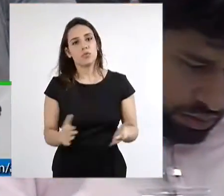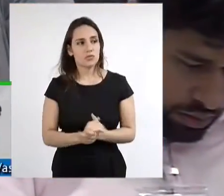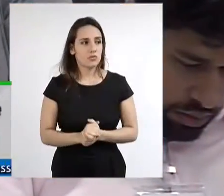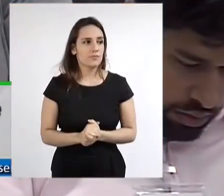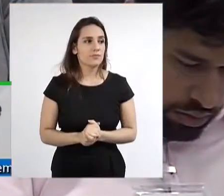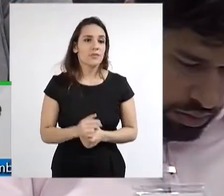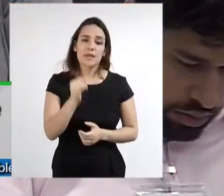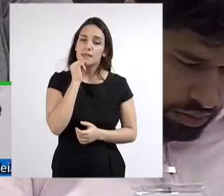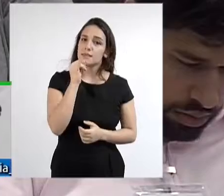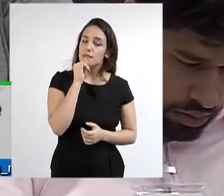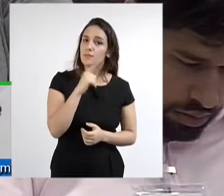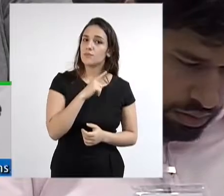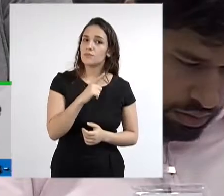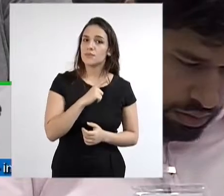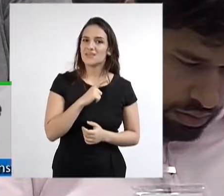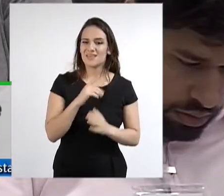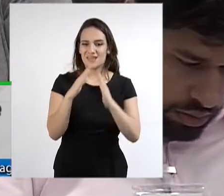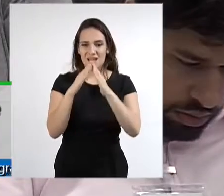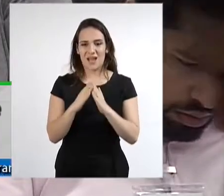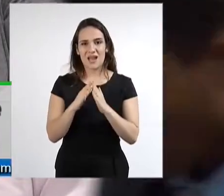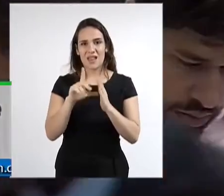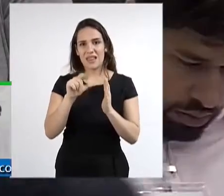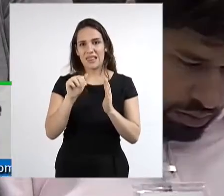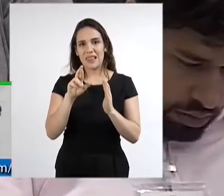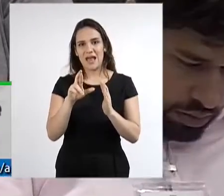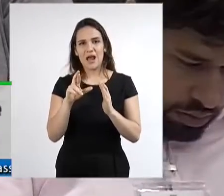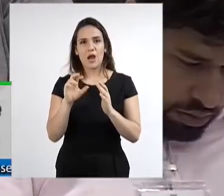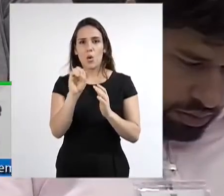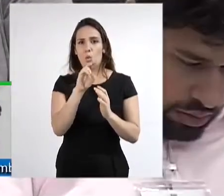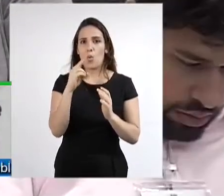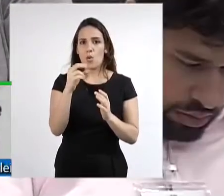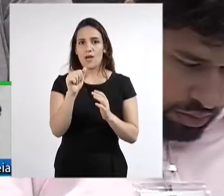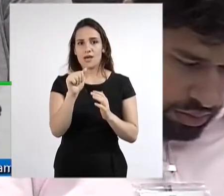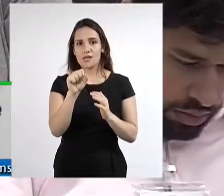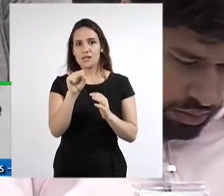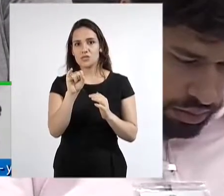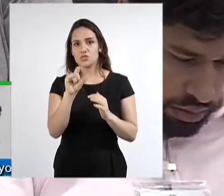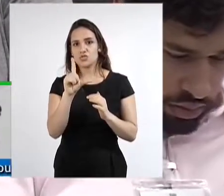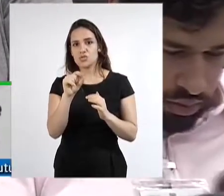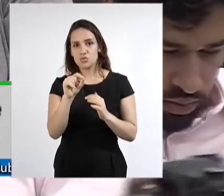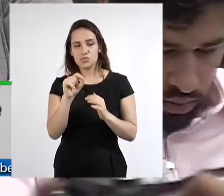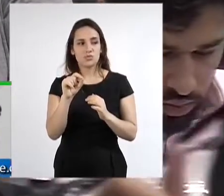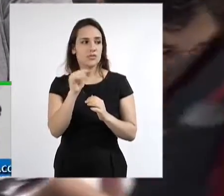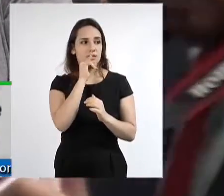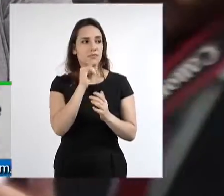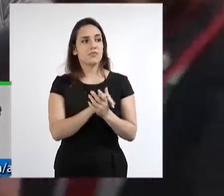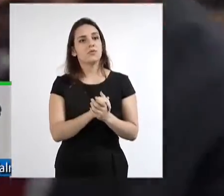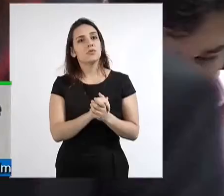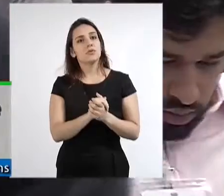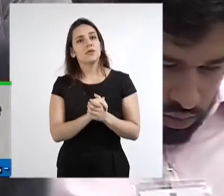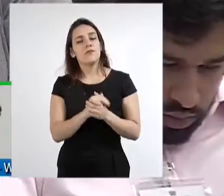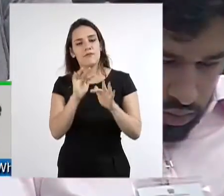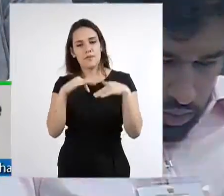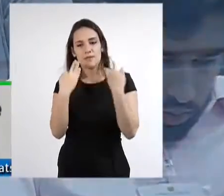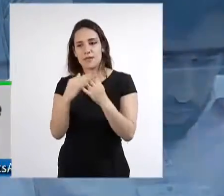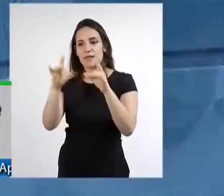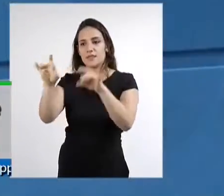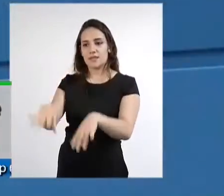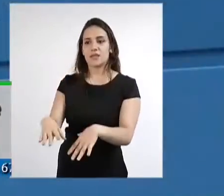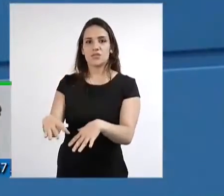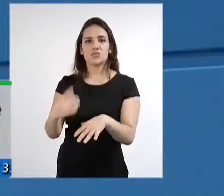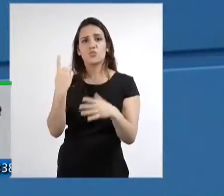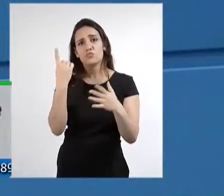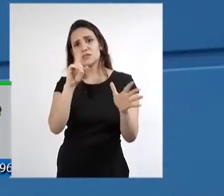desses lares de idosos, asilos, que numa primeira semana recebem uma visita semanal, depois a cada 15